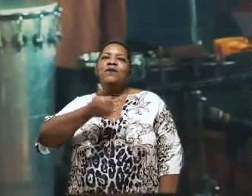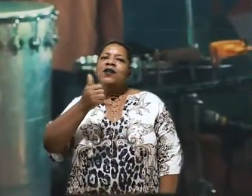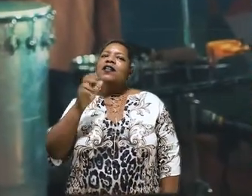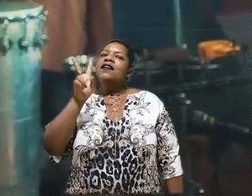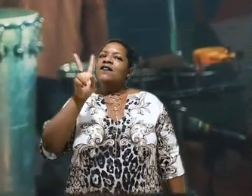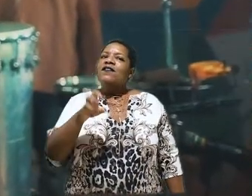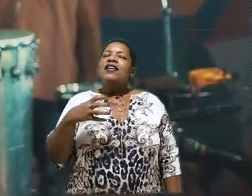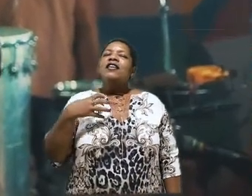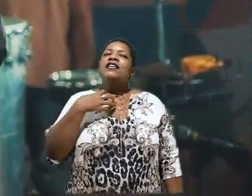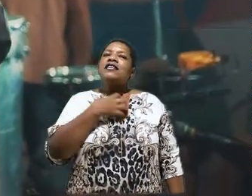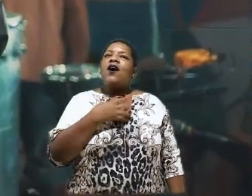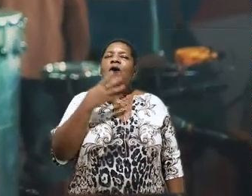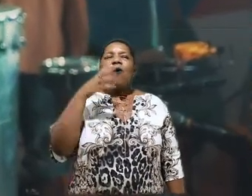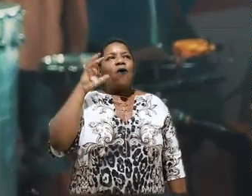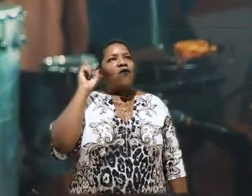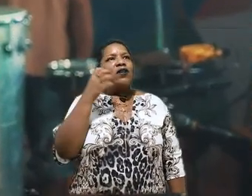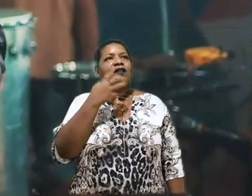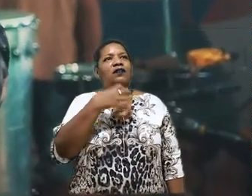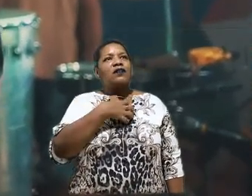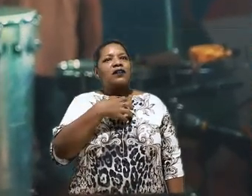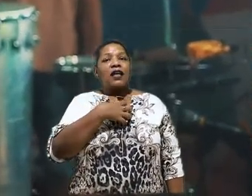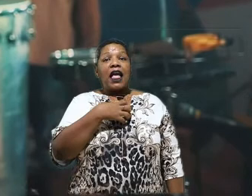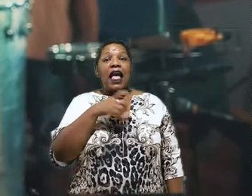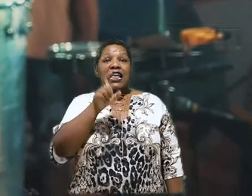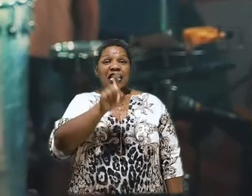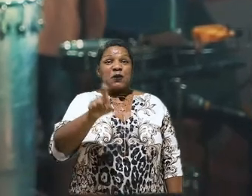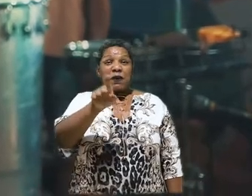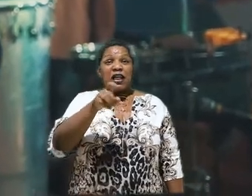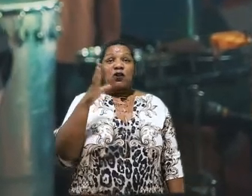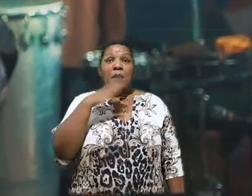vez eu fiquei apaixonada essa música é